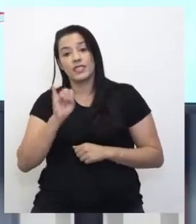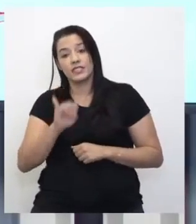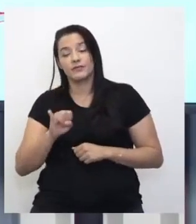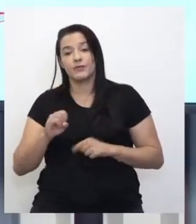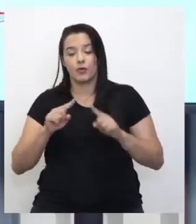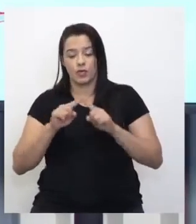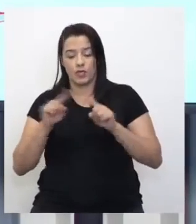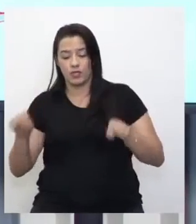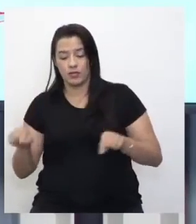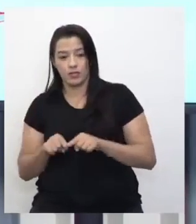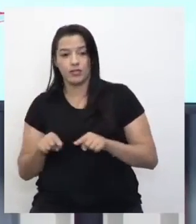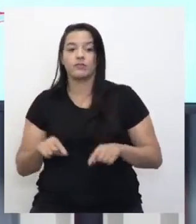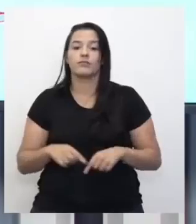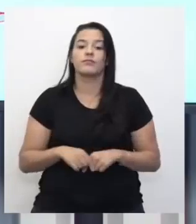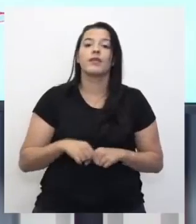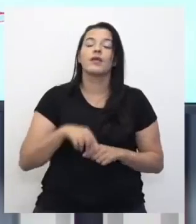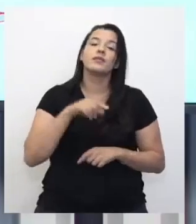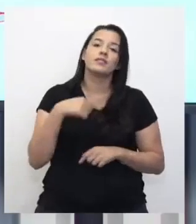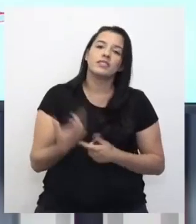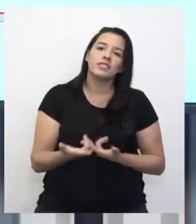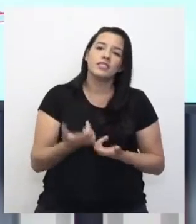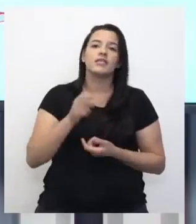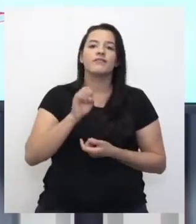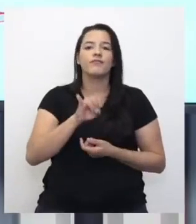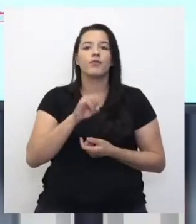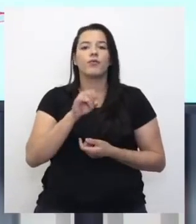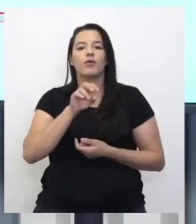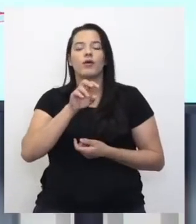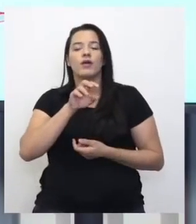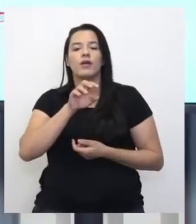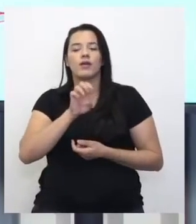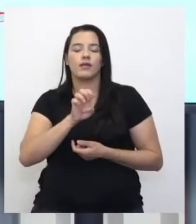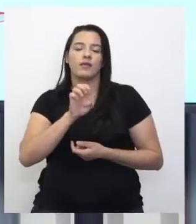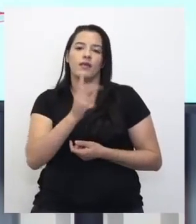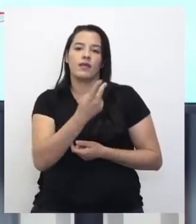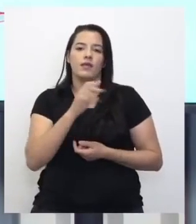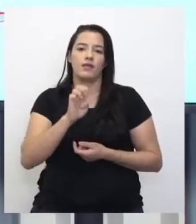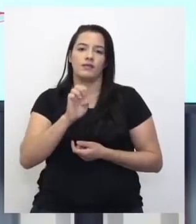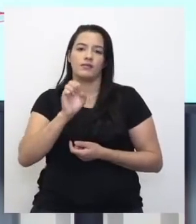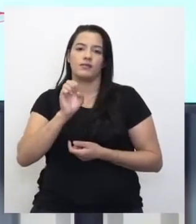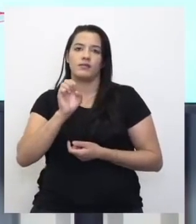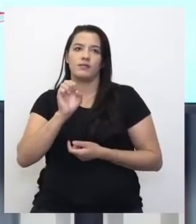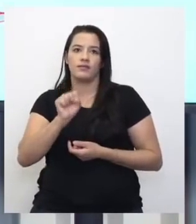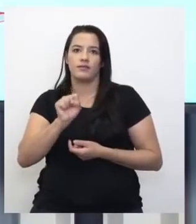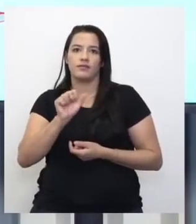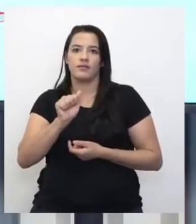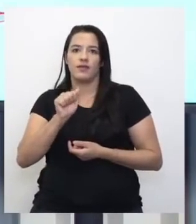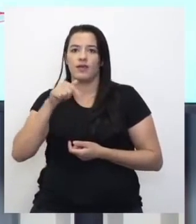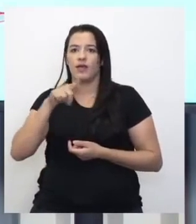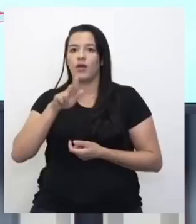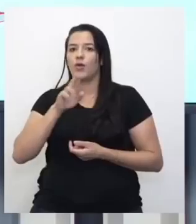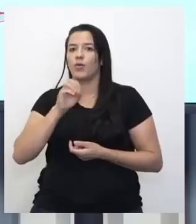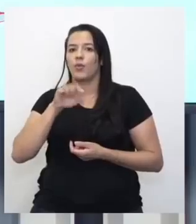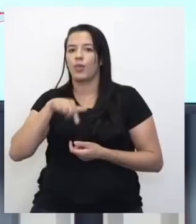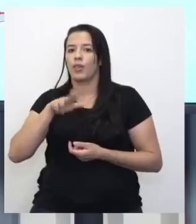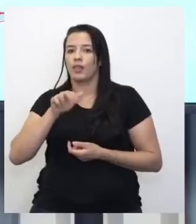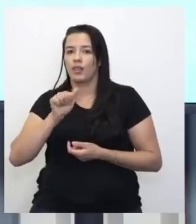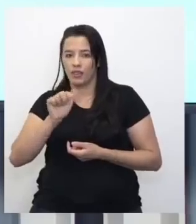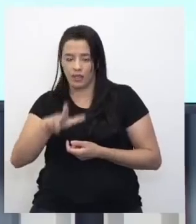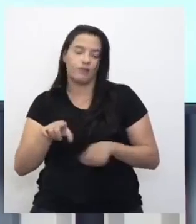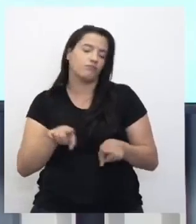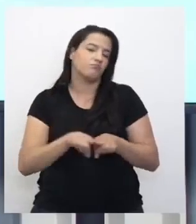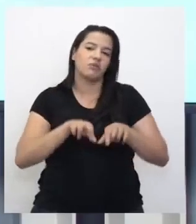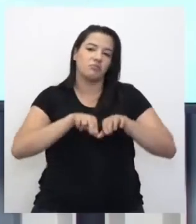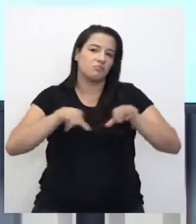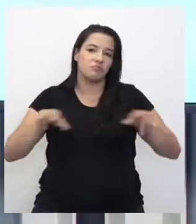for retângulo, hexagonal, se for um hexágono, e assim por diante. Tranquilo? Bom,